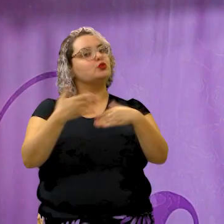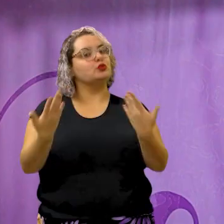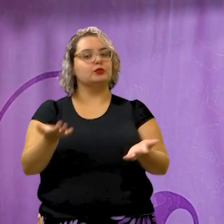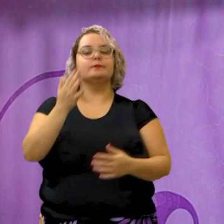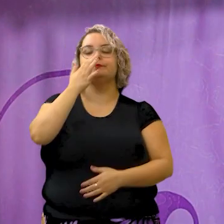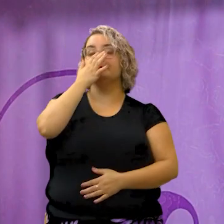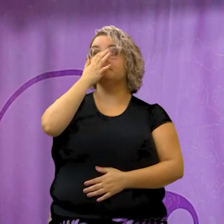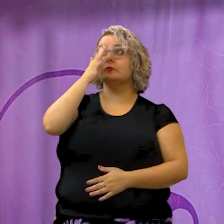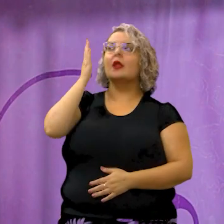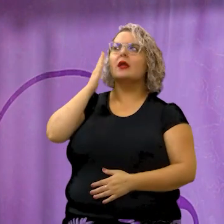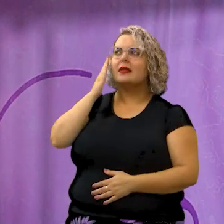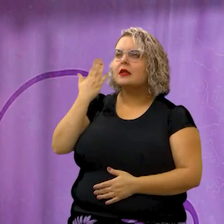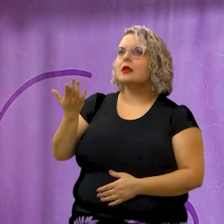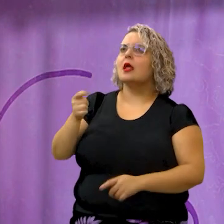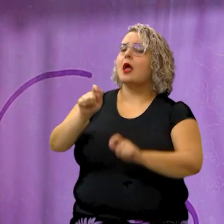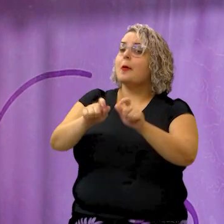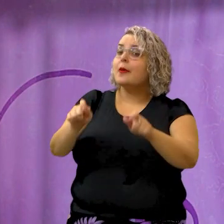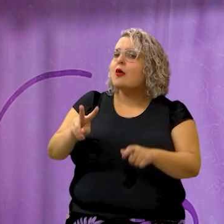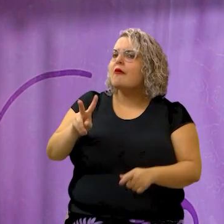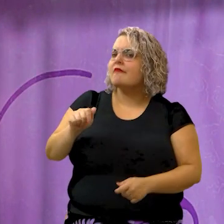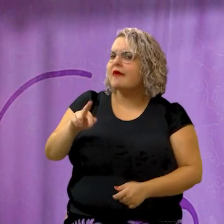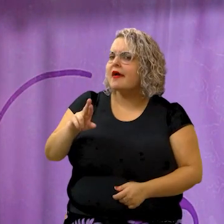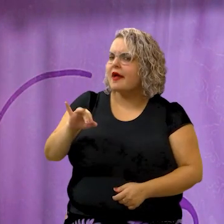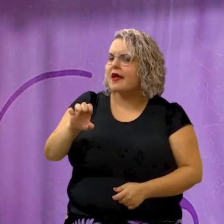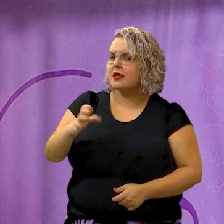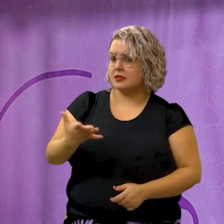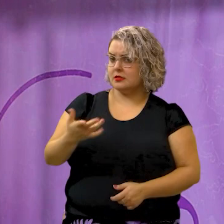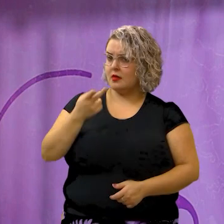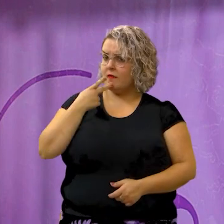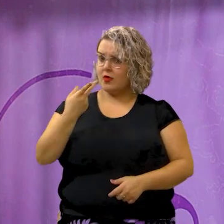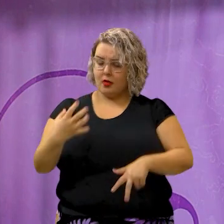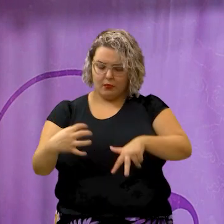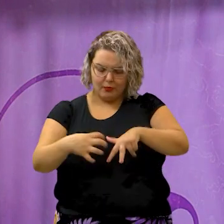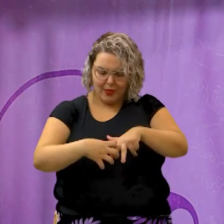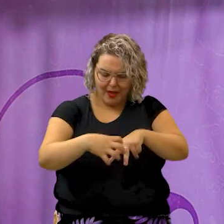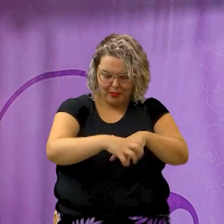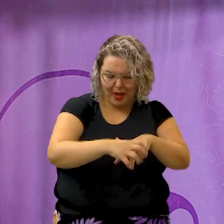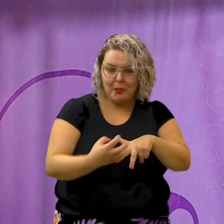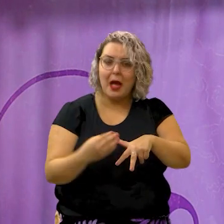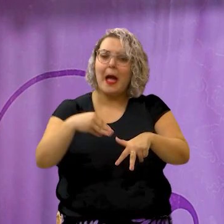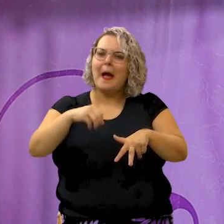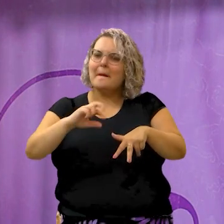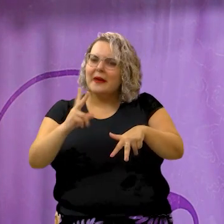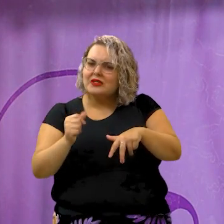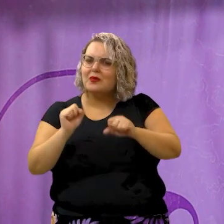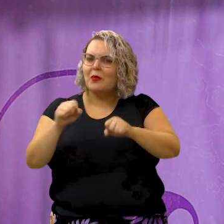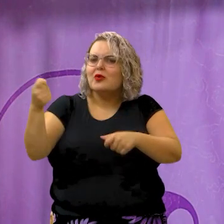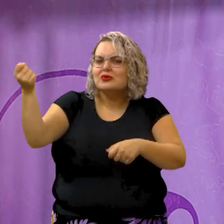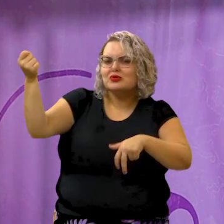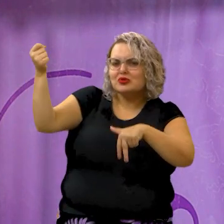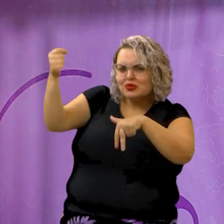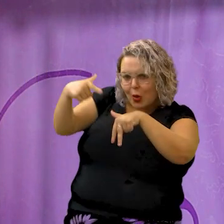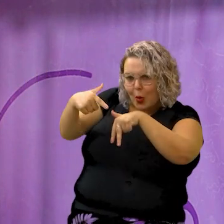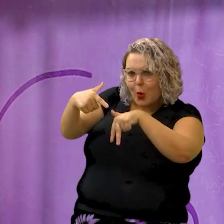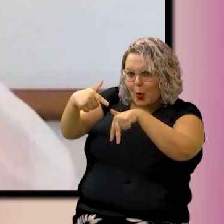bastante. Entendi. E a pessoa que tem varizes, a senhora até citou algumas manchas, né? Ela pode tomar